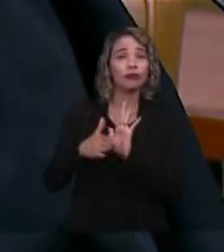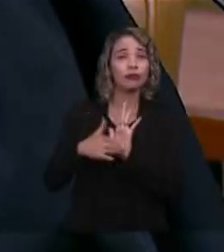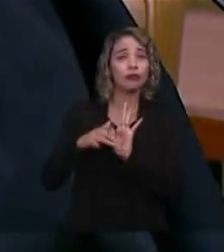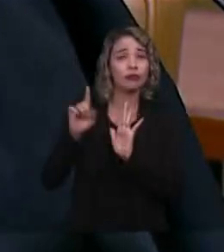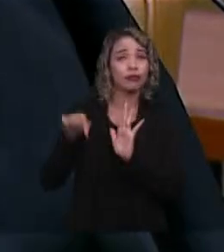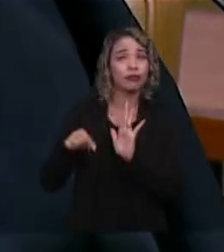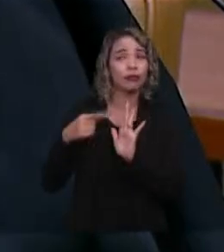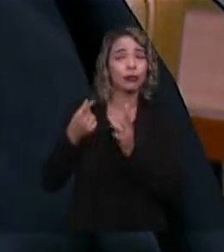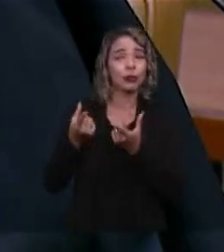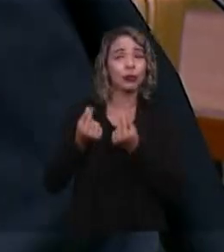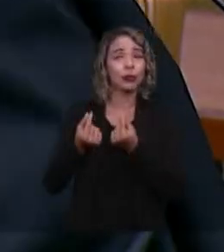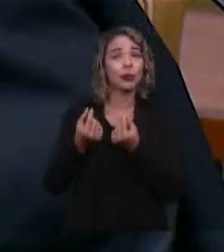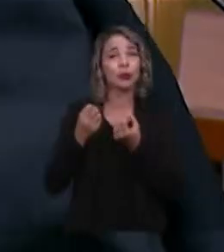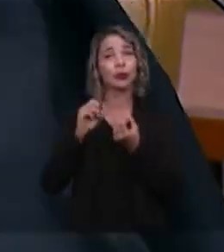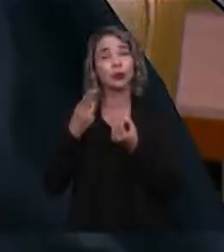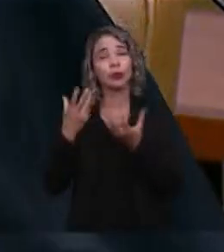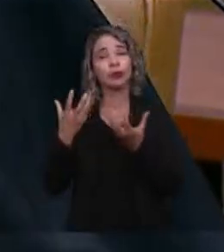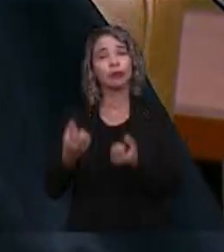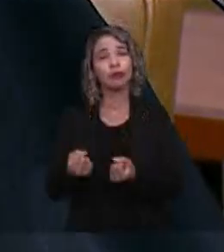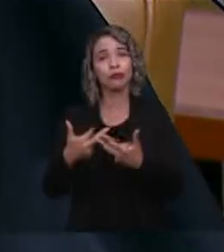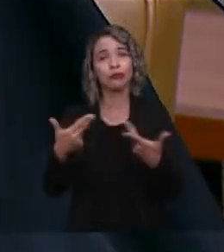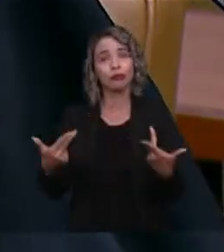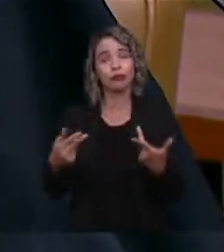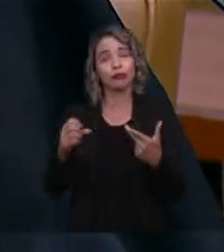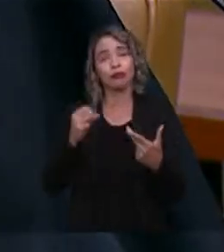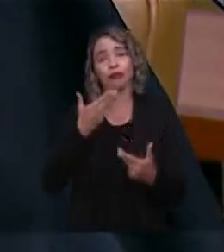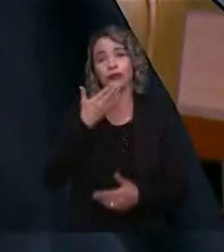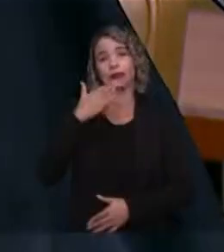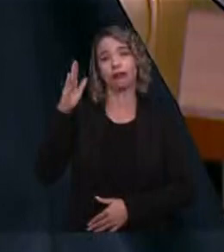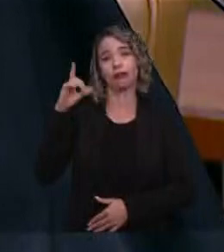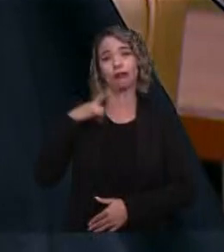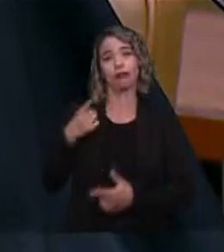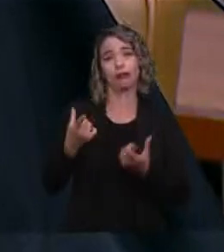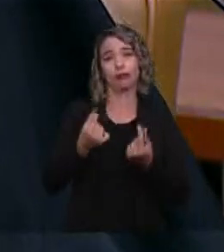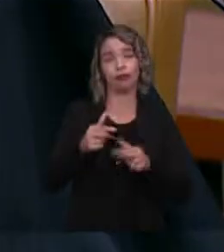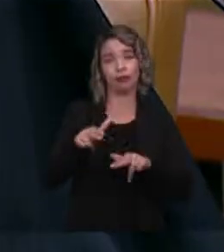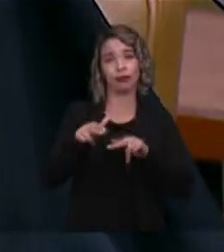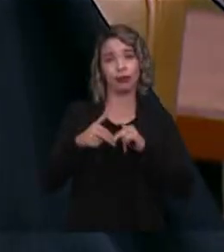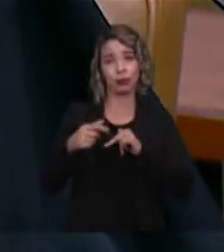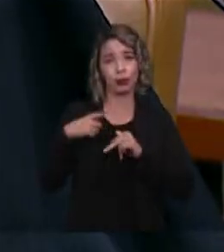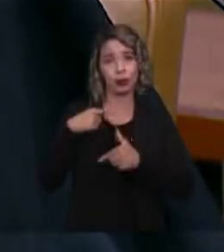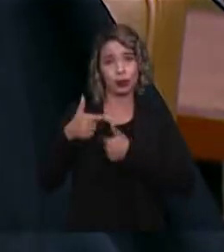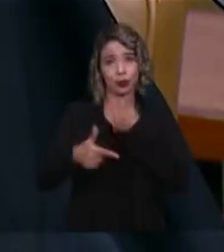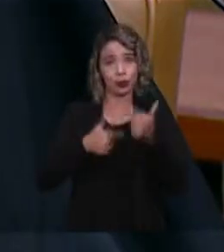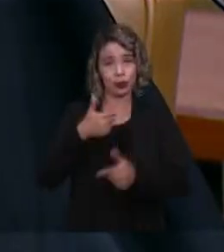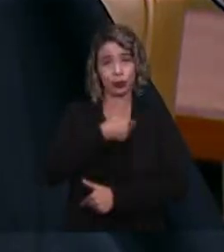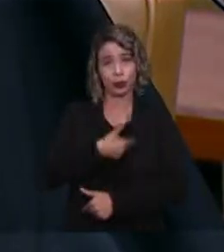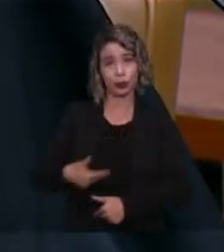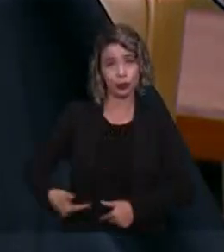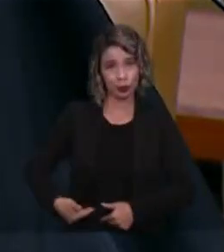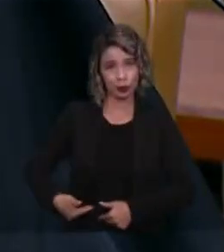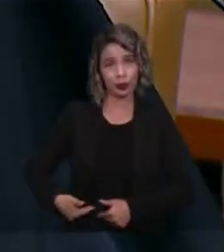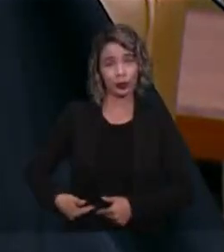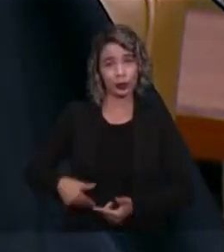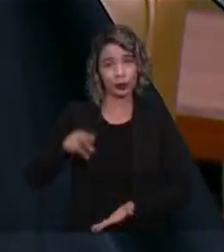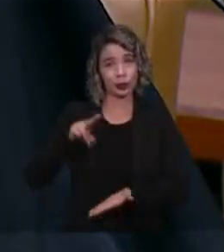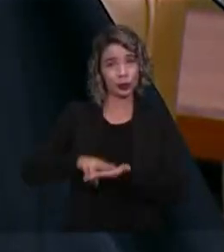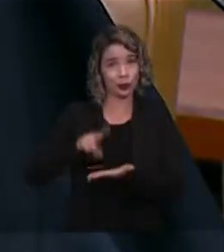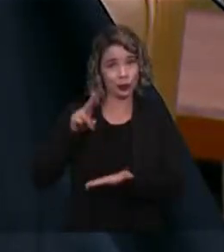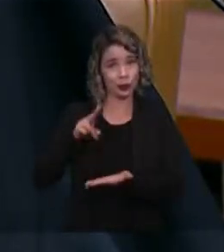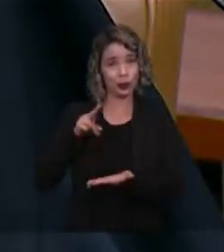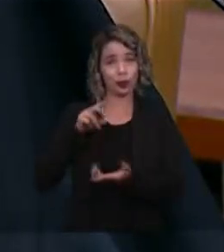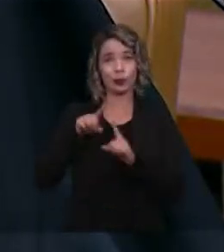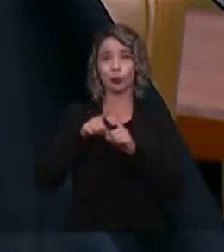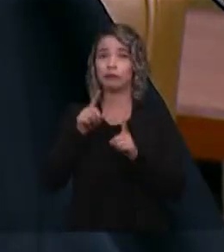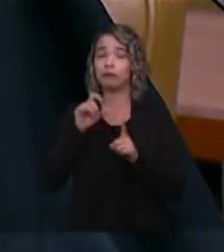venal, receber ou aceitar vantagem devida ou promessa de vantagem devida em razão de função pública exercida pelo agente, ainda que nela